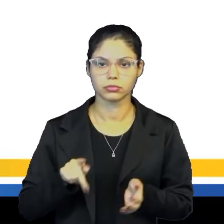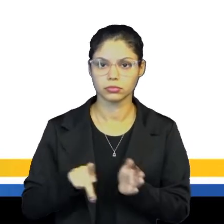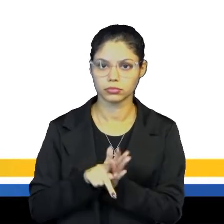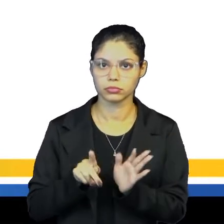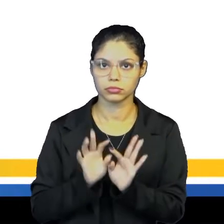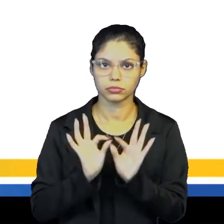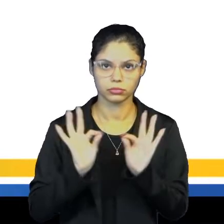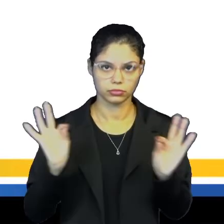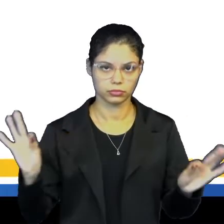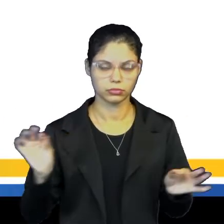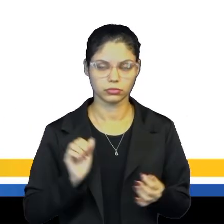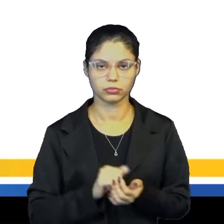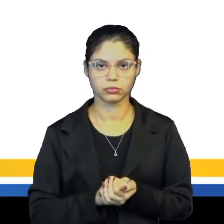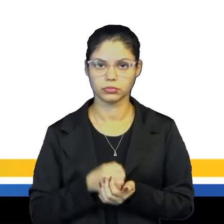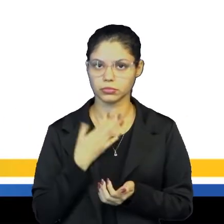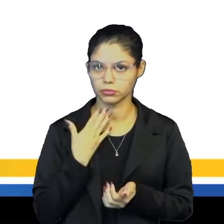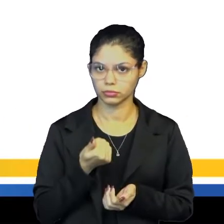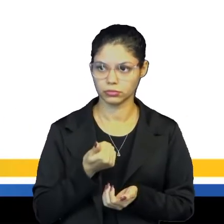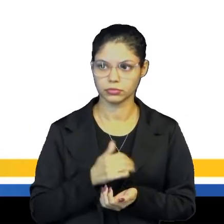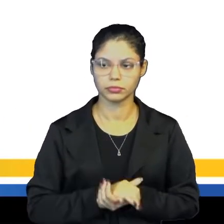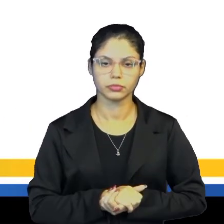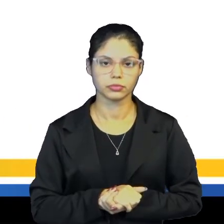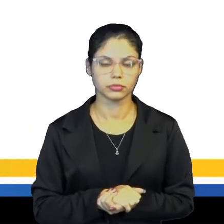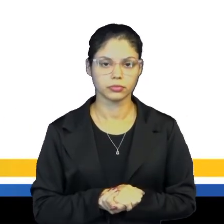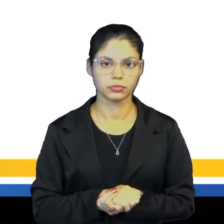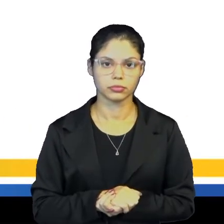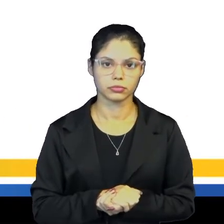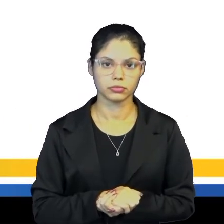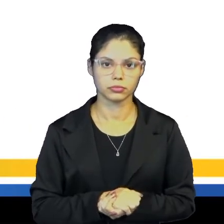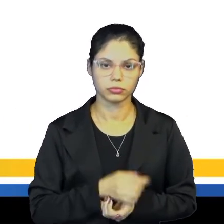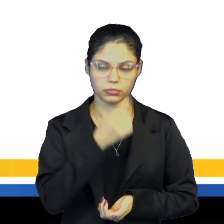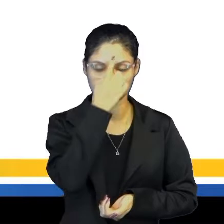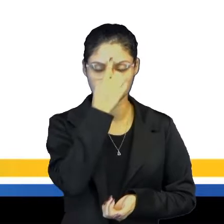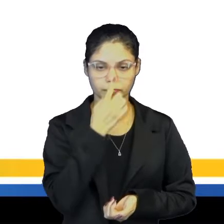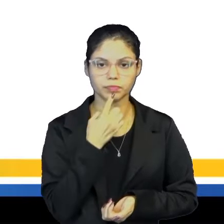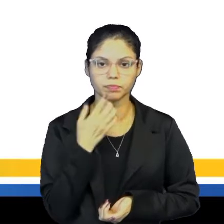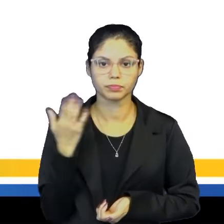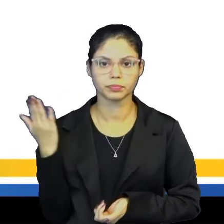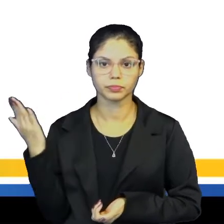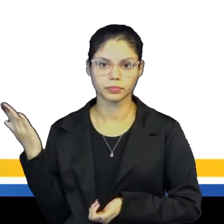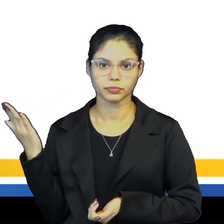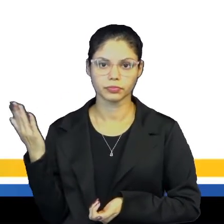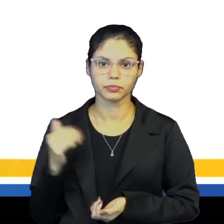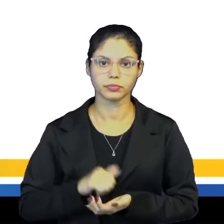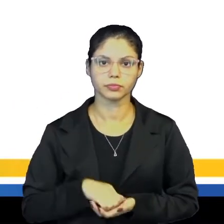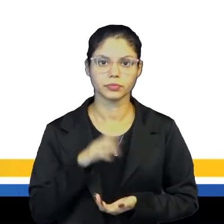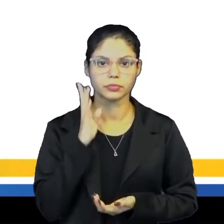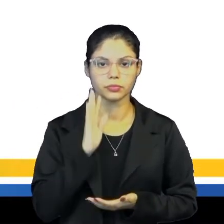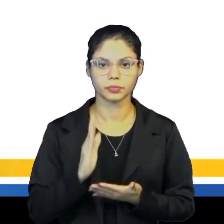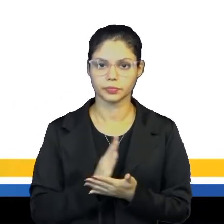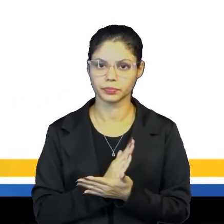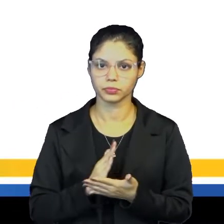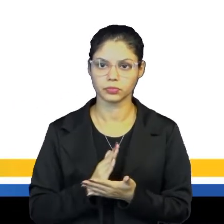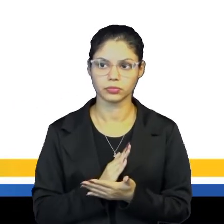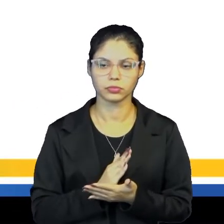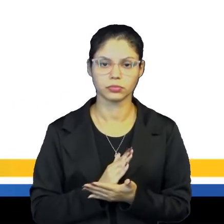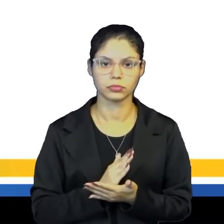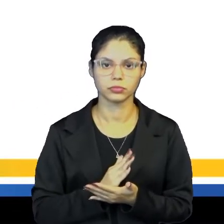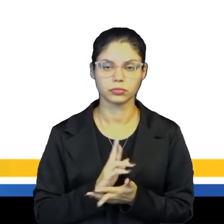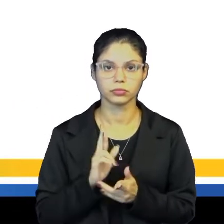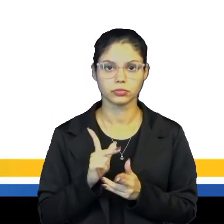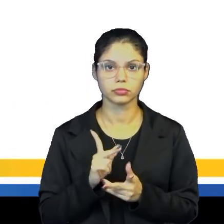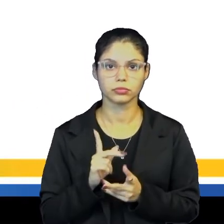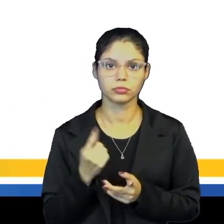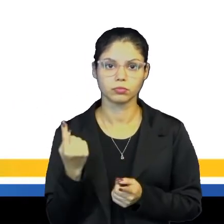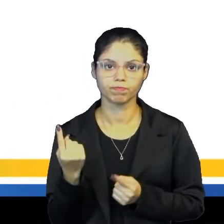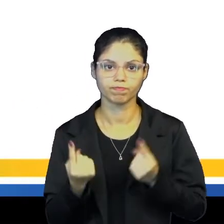dessas linhas. Beleza? Olha só as imagens aí como são interessantes. E uma é